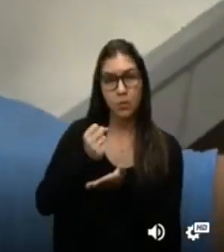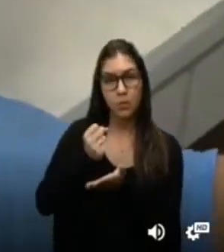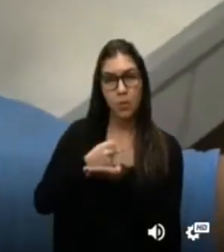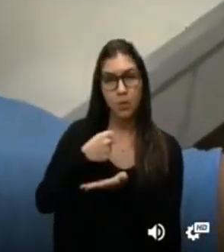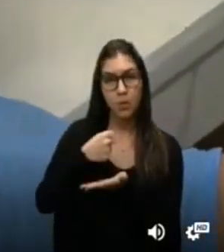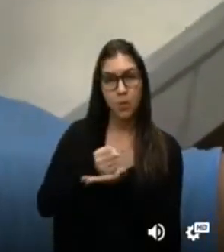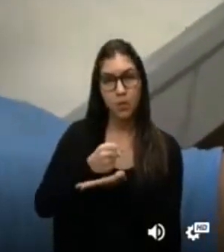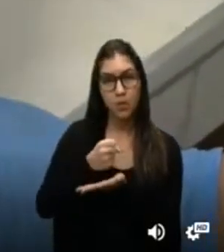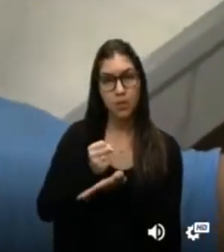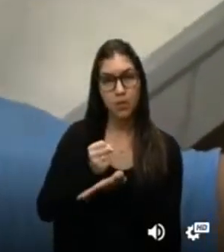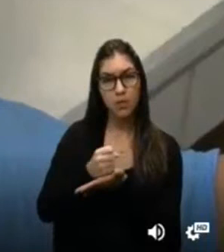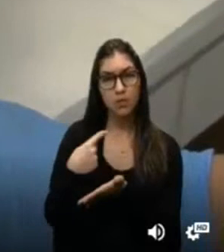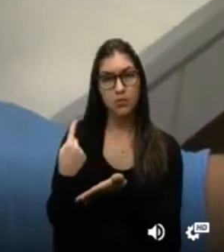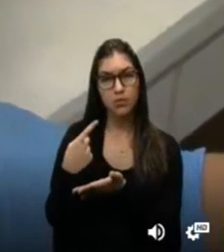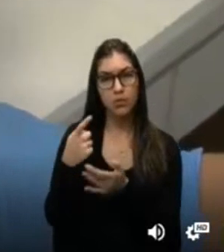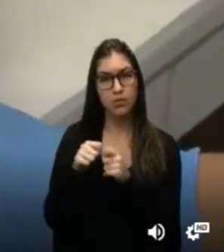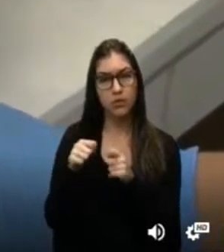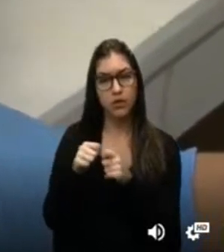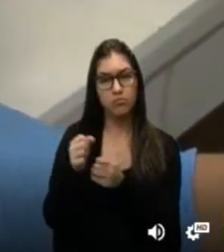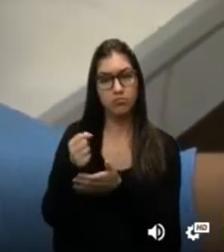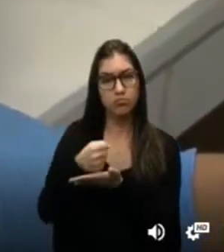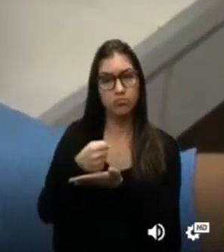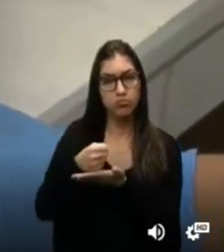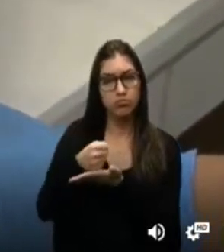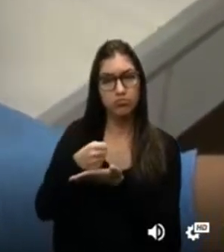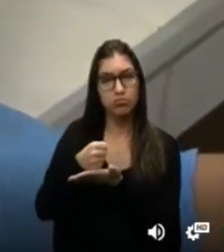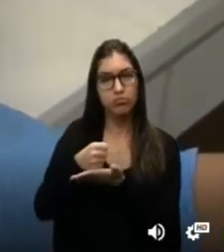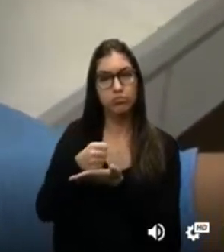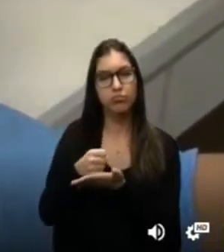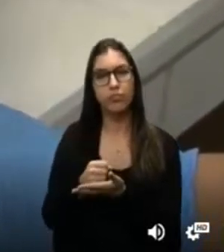ver se eu consigo pausar. Esses dois compostos, deixando